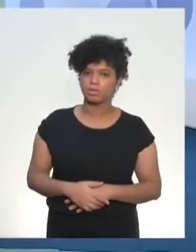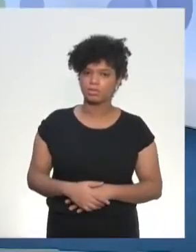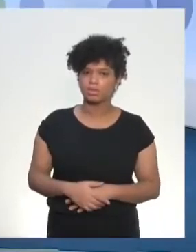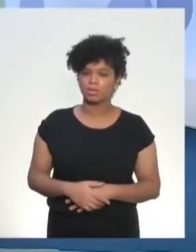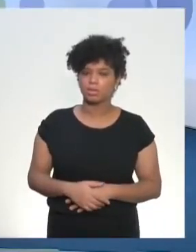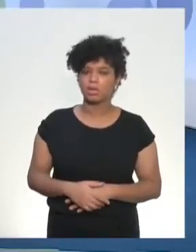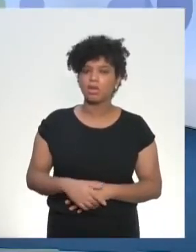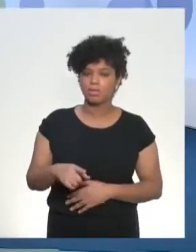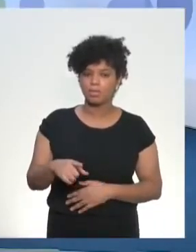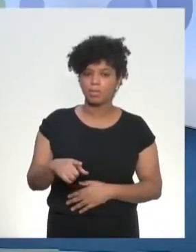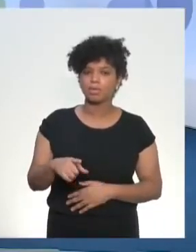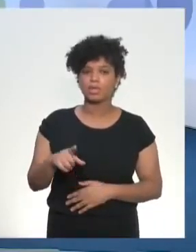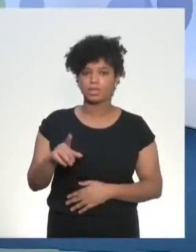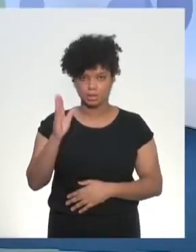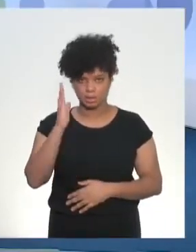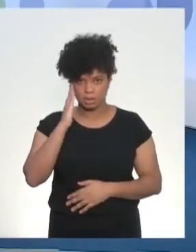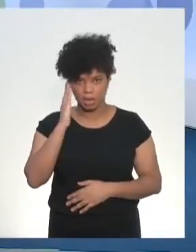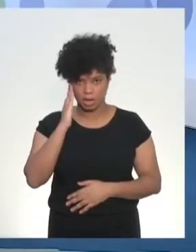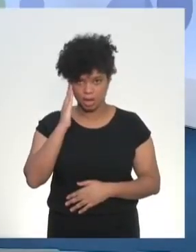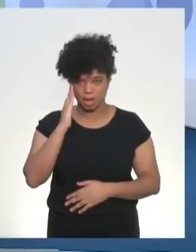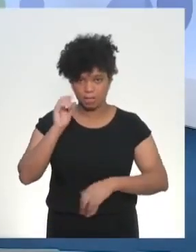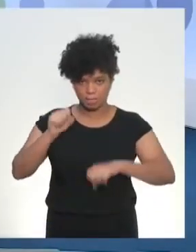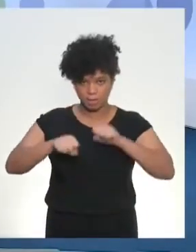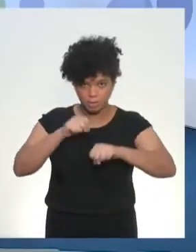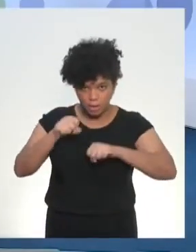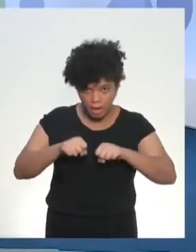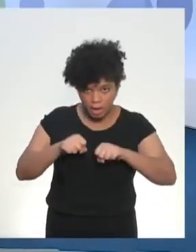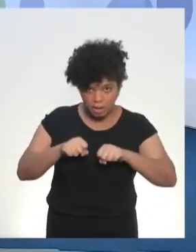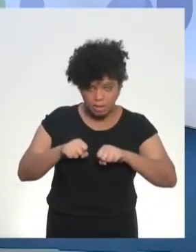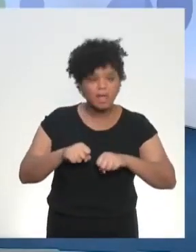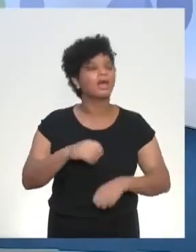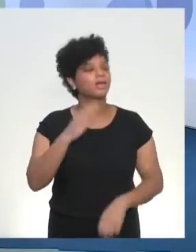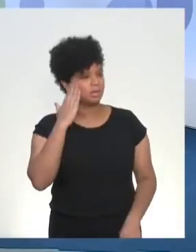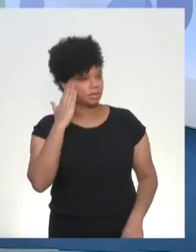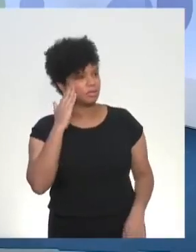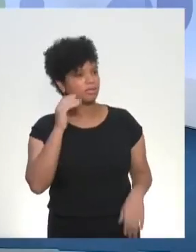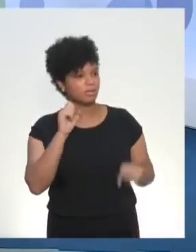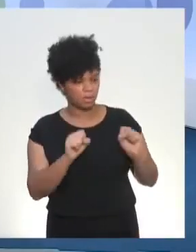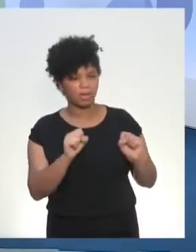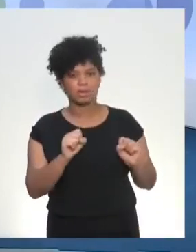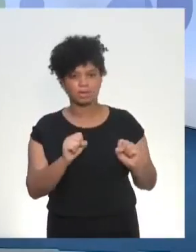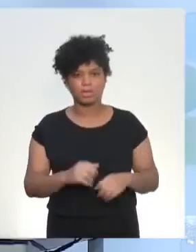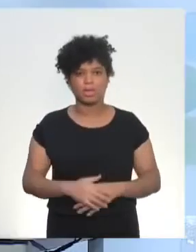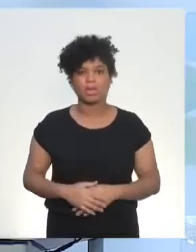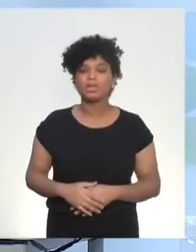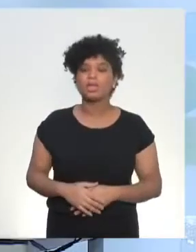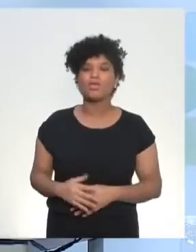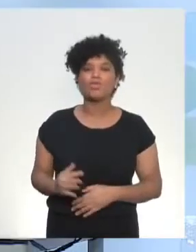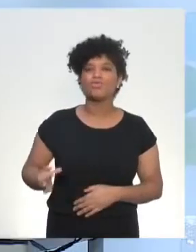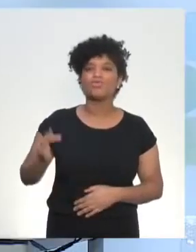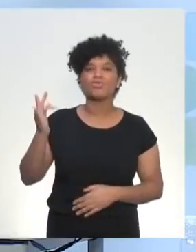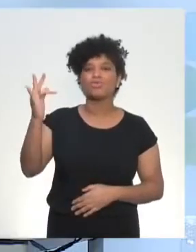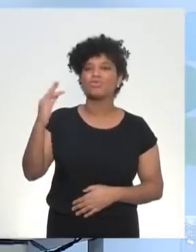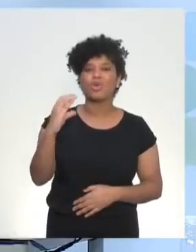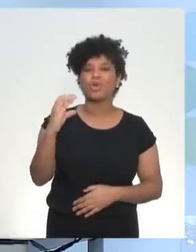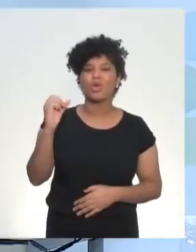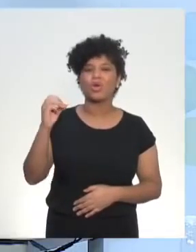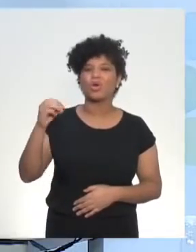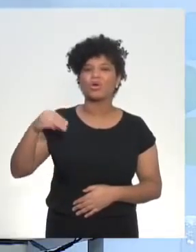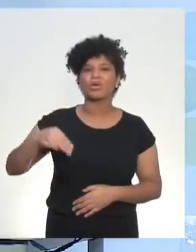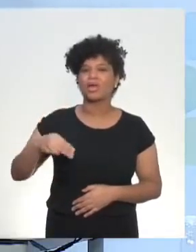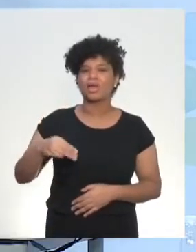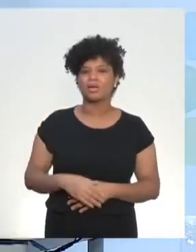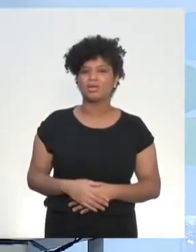so João can ride a bike. Então, o João sabe andar de bicicleta, né? Eu não posso falar no futuro, João